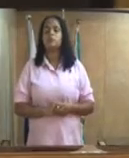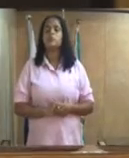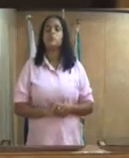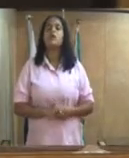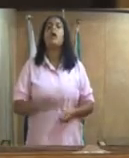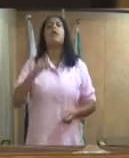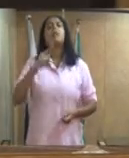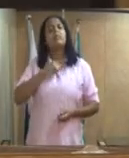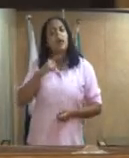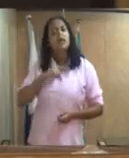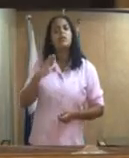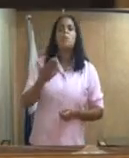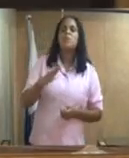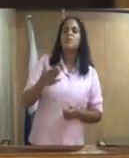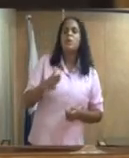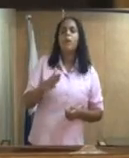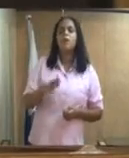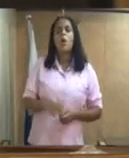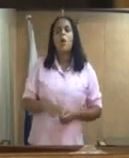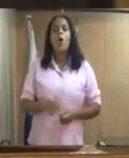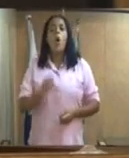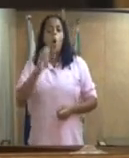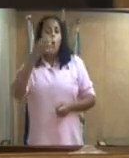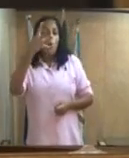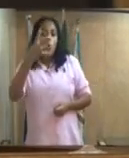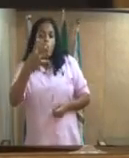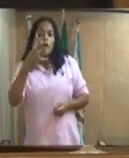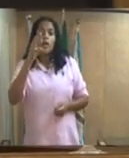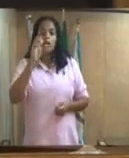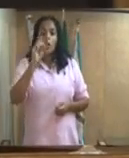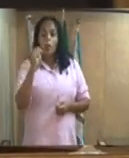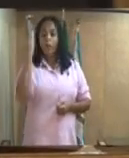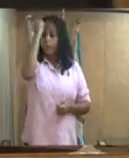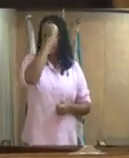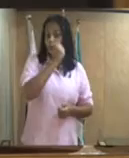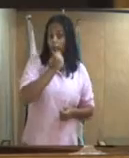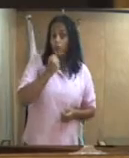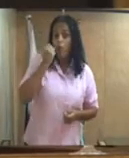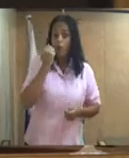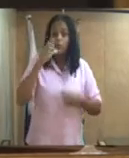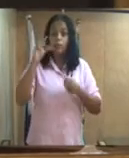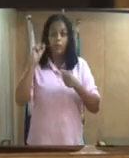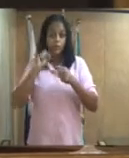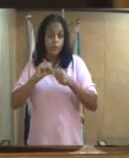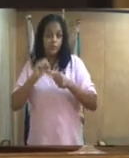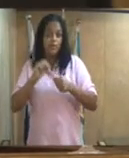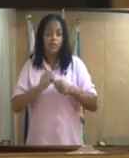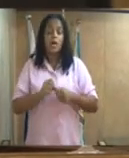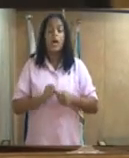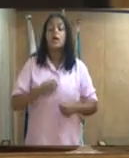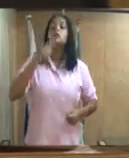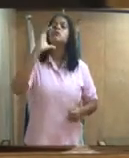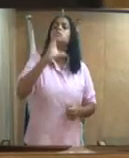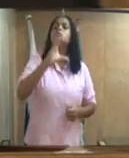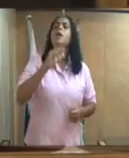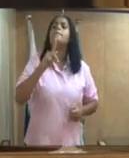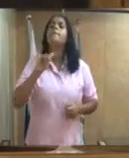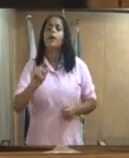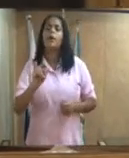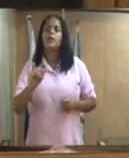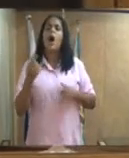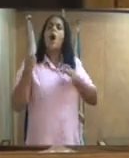teria 48 horas para instalar a CPI e que pudéssemos avançar aprofundando